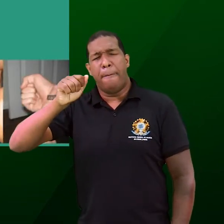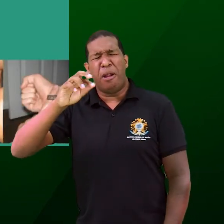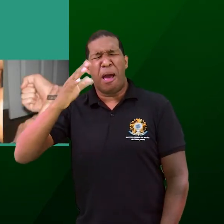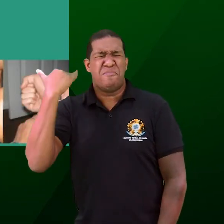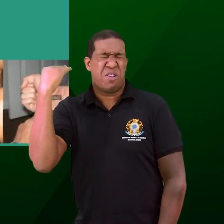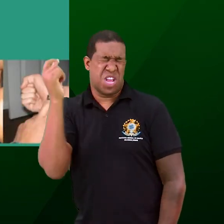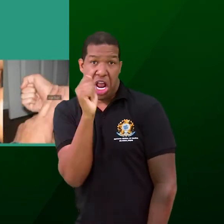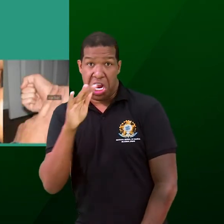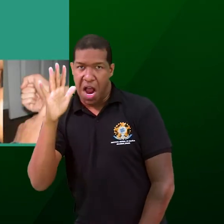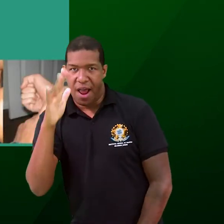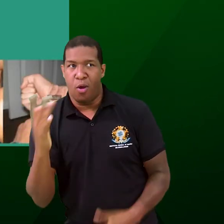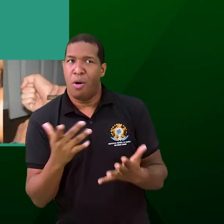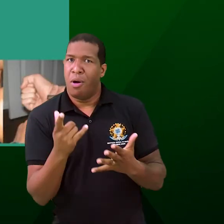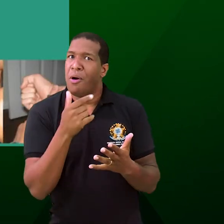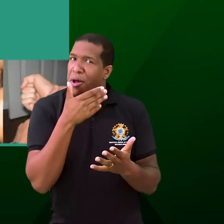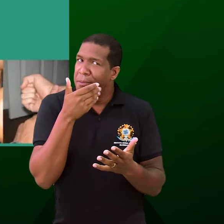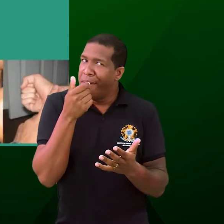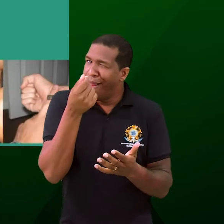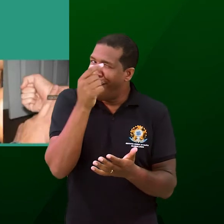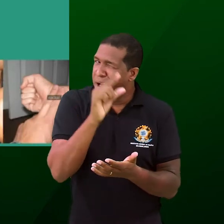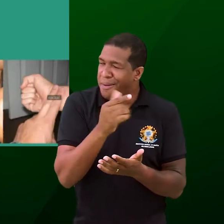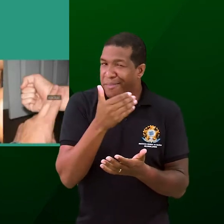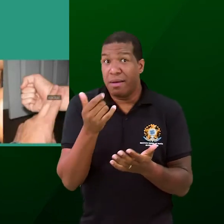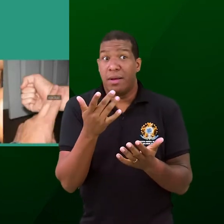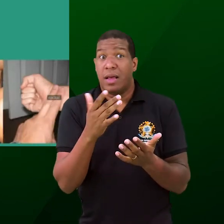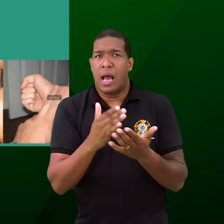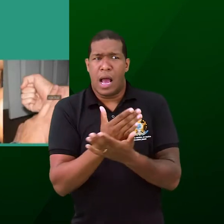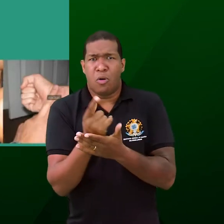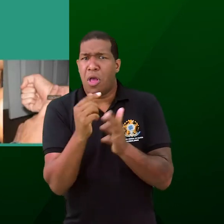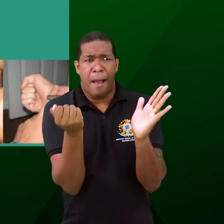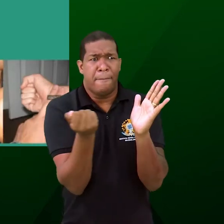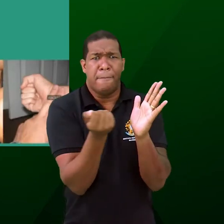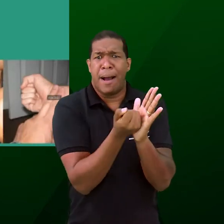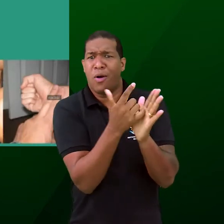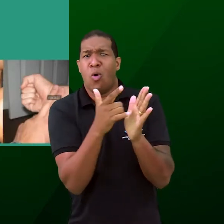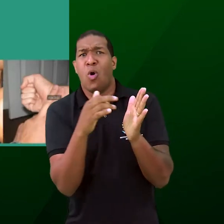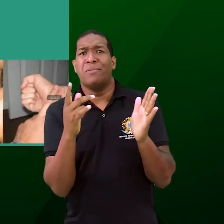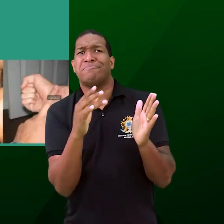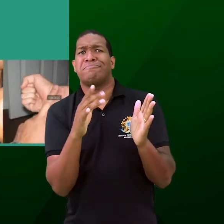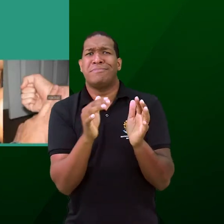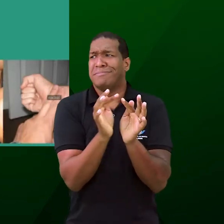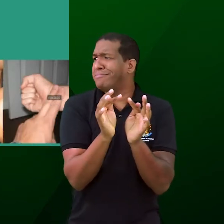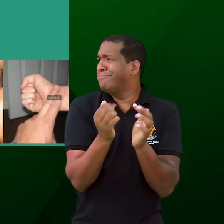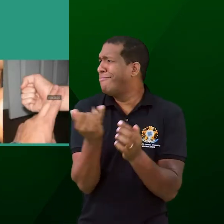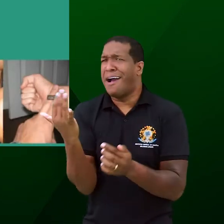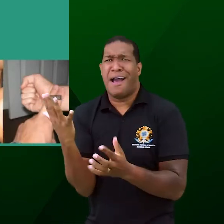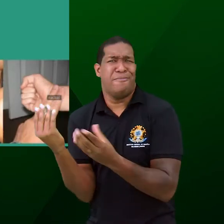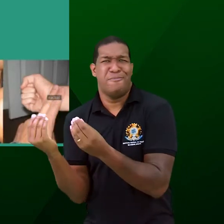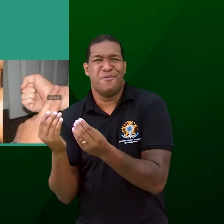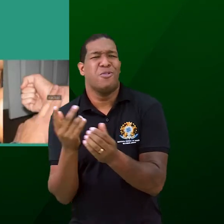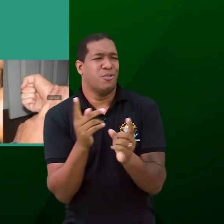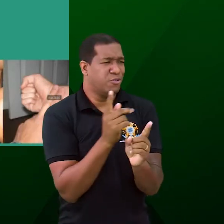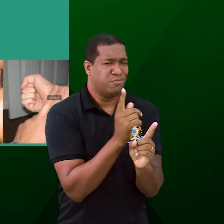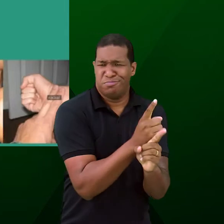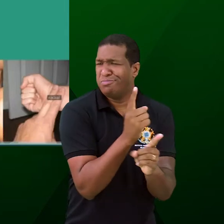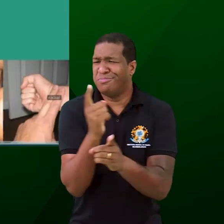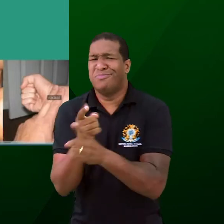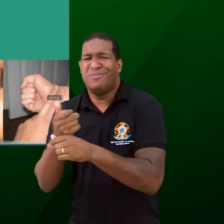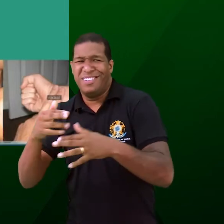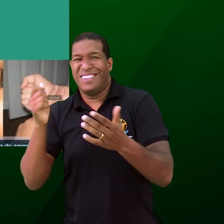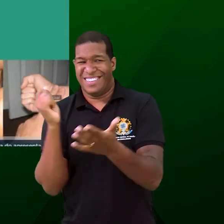São batimentos por minuto. Então, a nossa intensidade a gente vai controlar através dos nossos